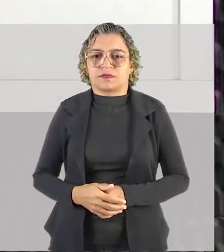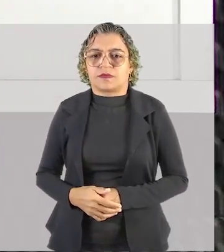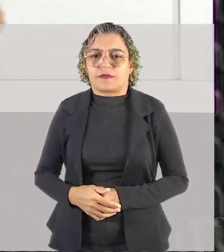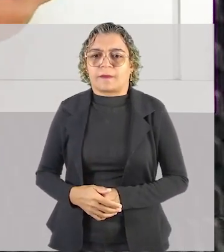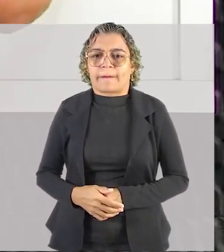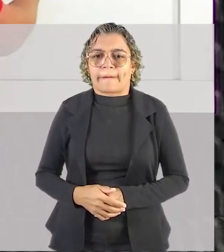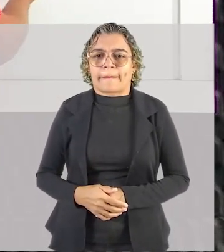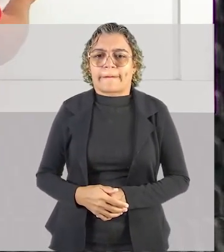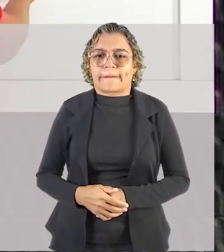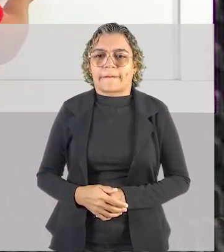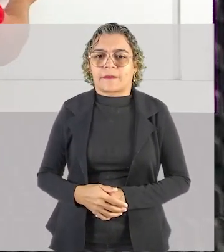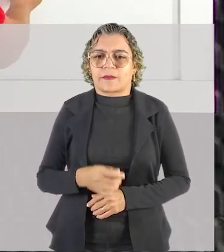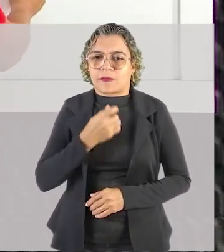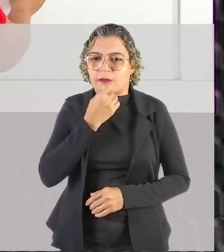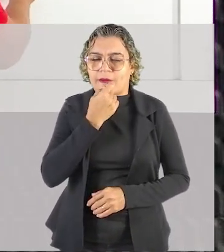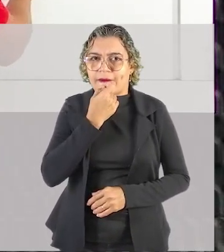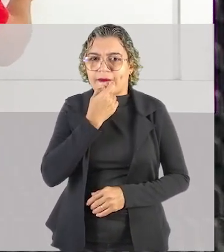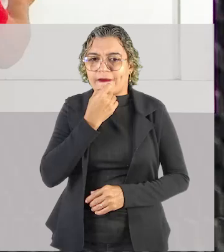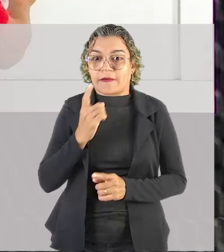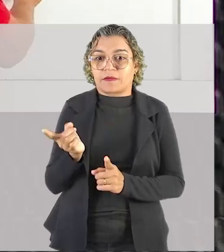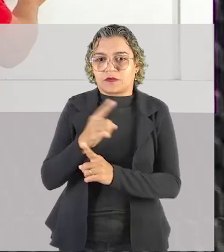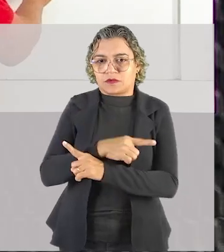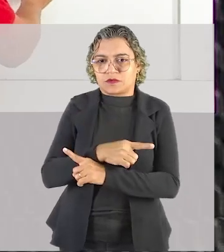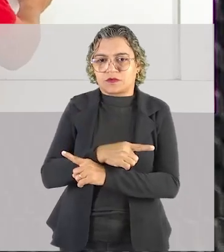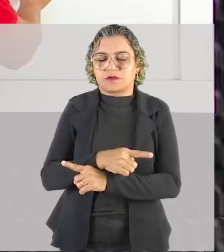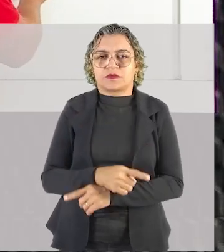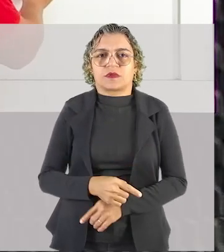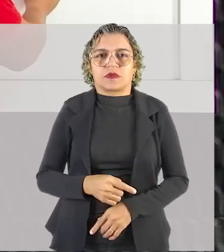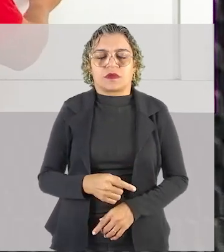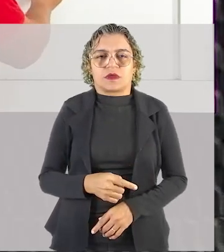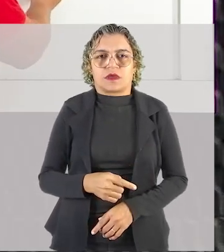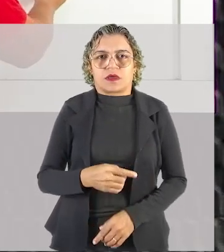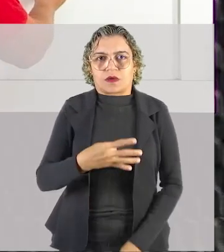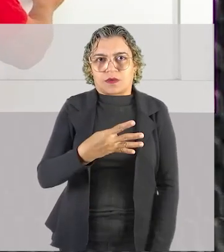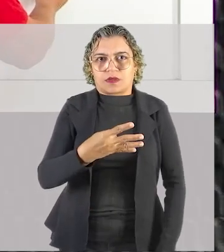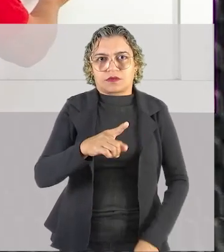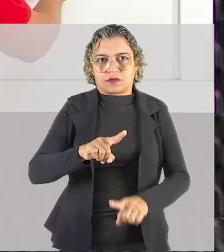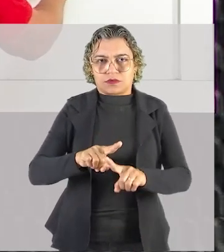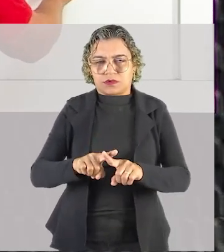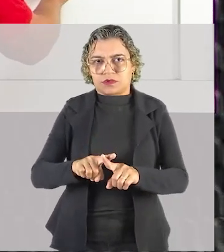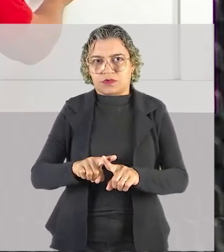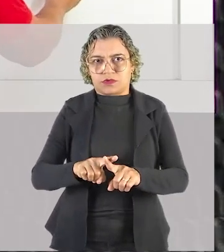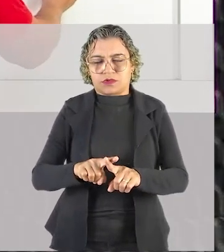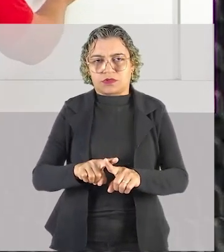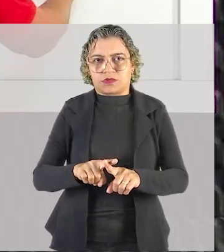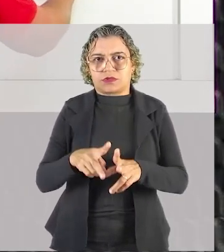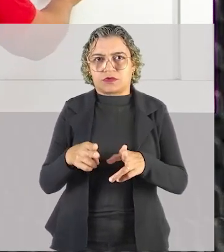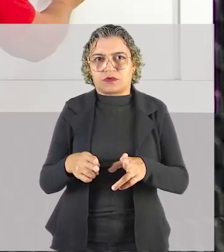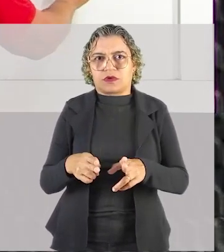Trazendo o menos 4x para cá, fica 4x positivo, igual a